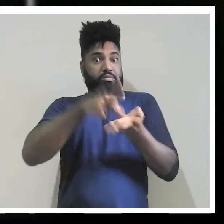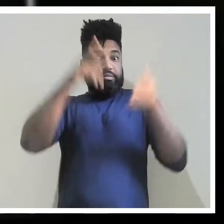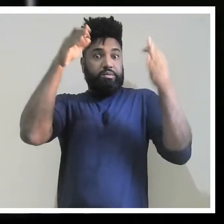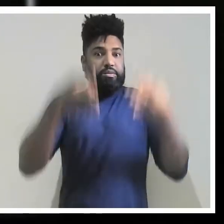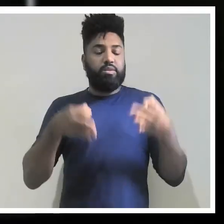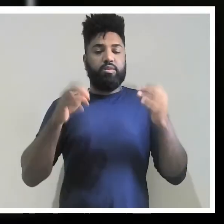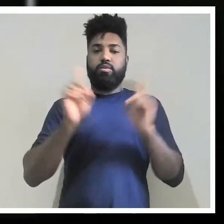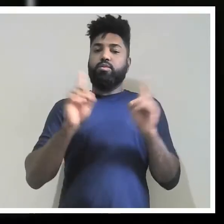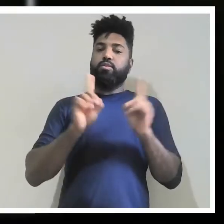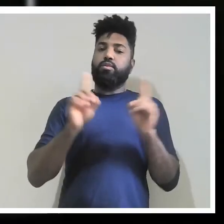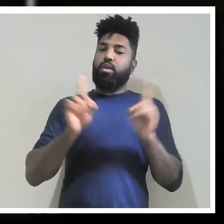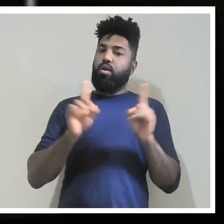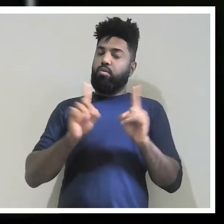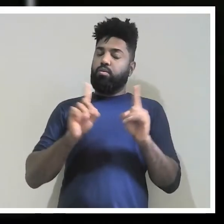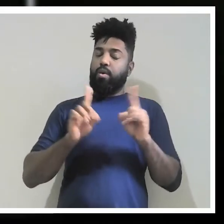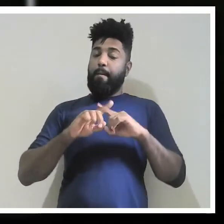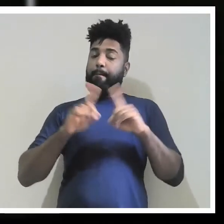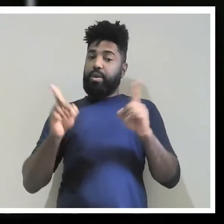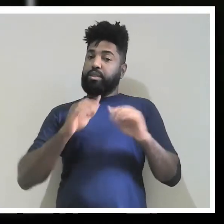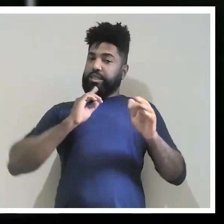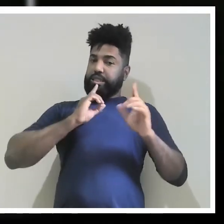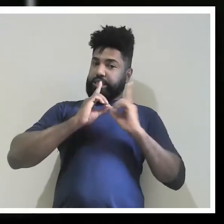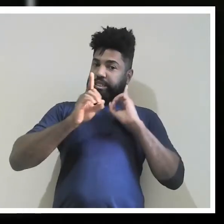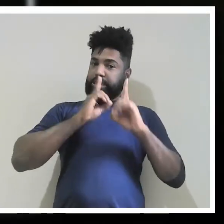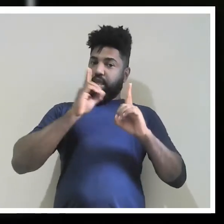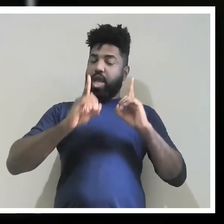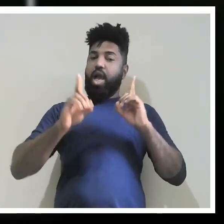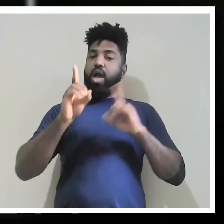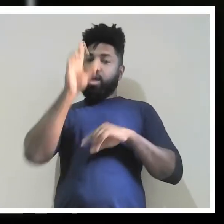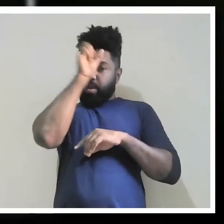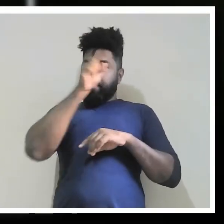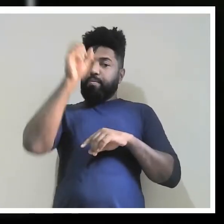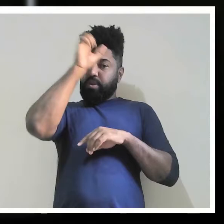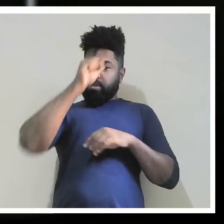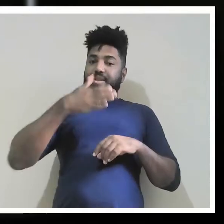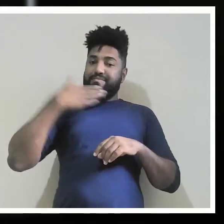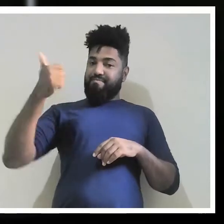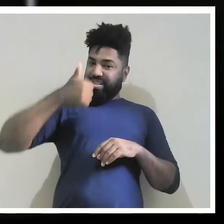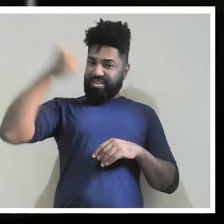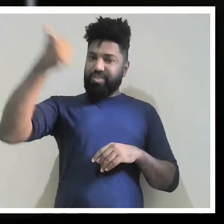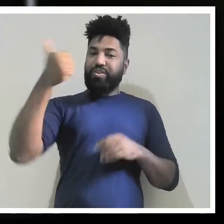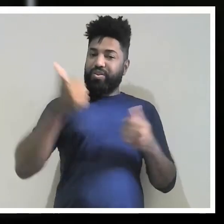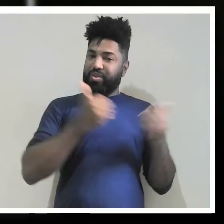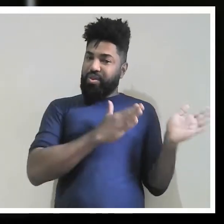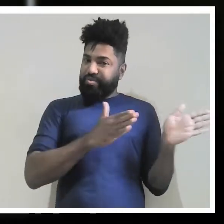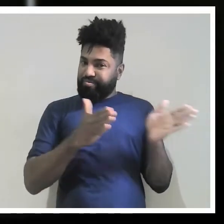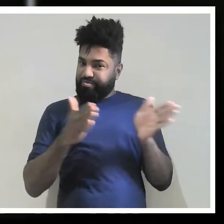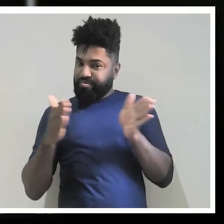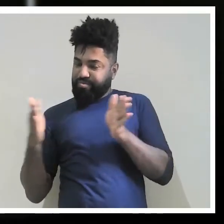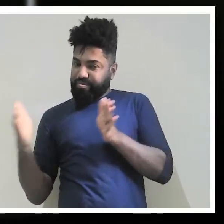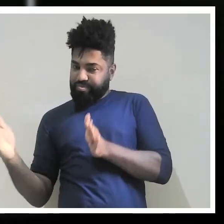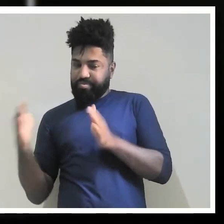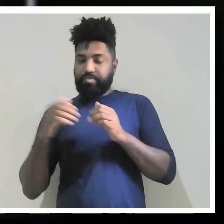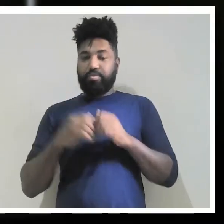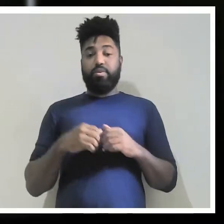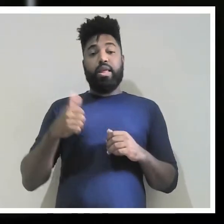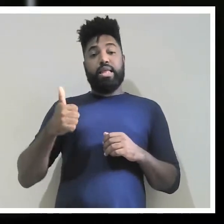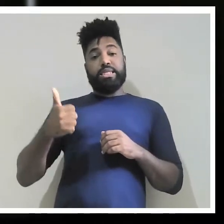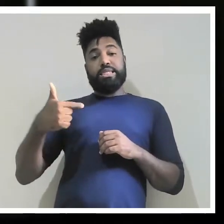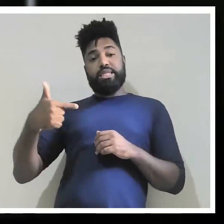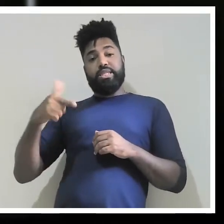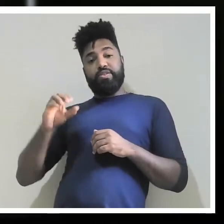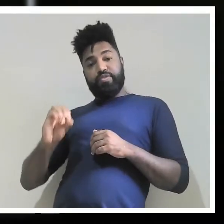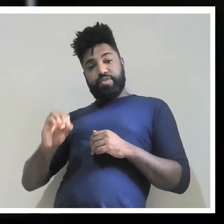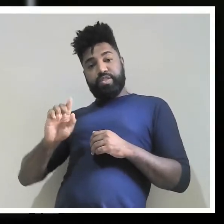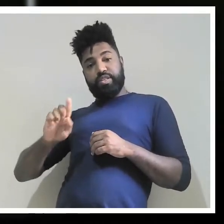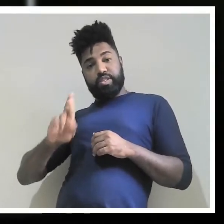acho assim, quanto mais o nosso sistema ficar didático, melhor para nós podermos compreender esse processo. E adicionamos então 120 gramas de